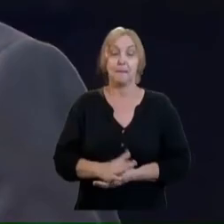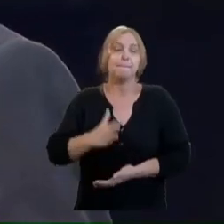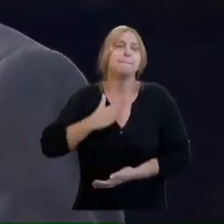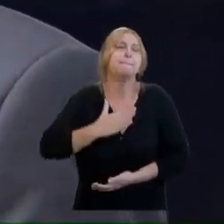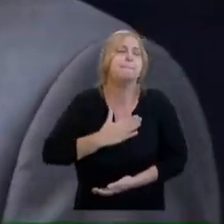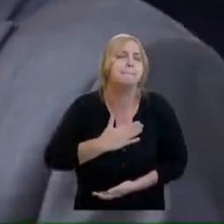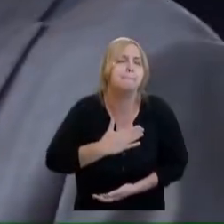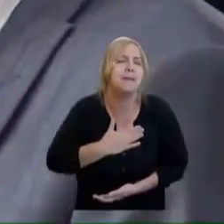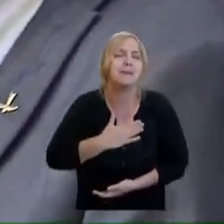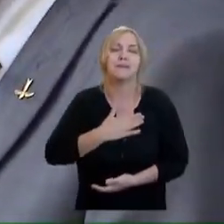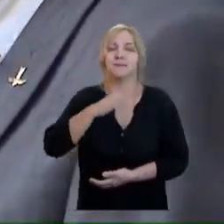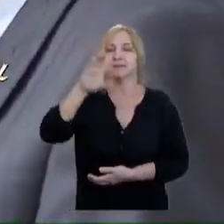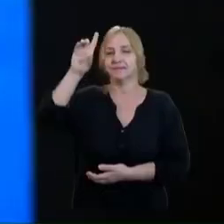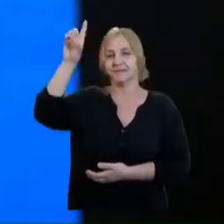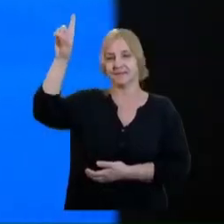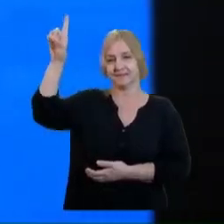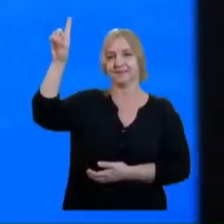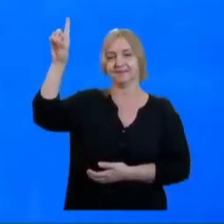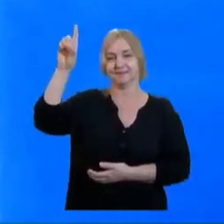assim, o meu Deus.